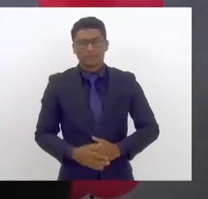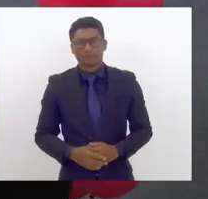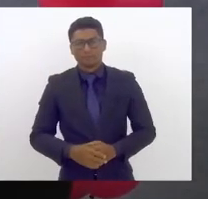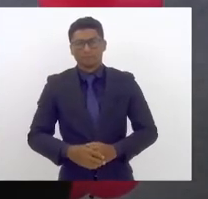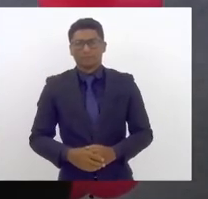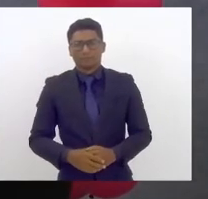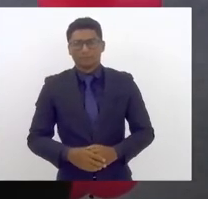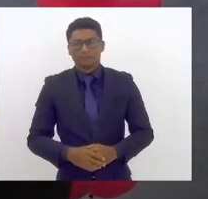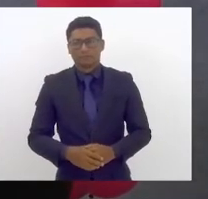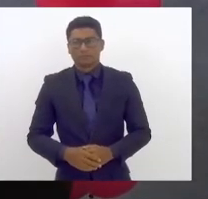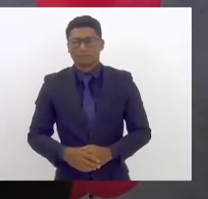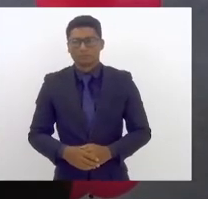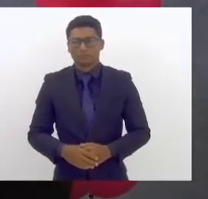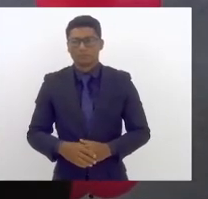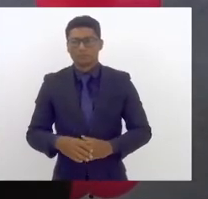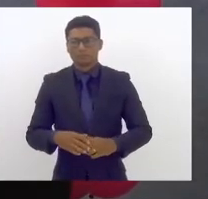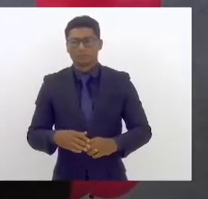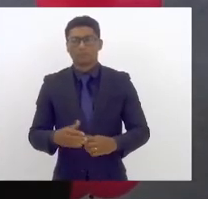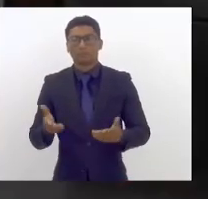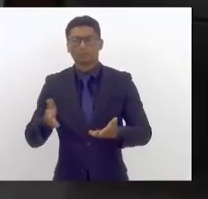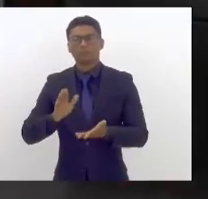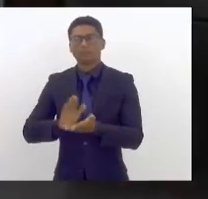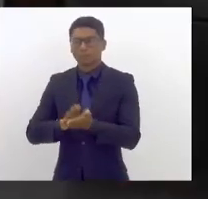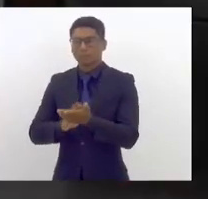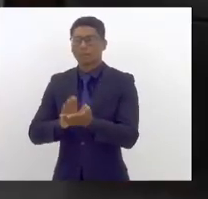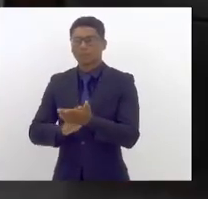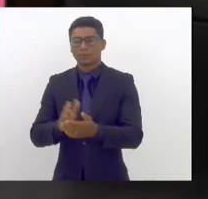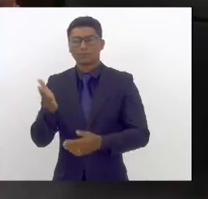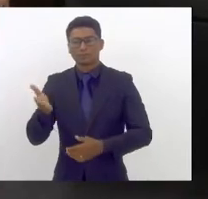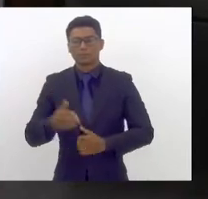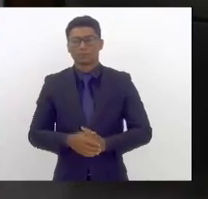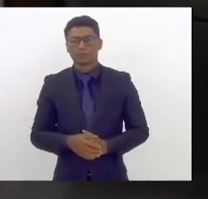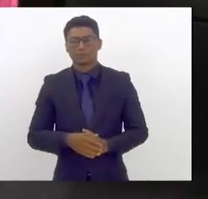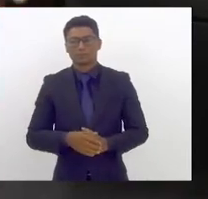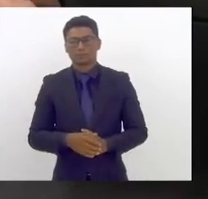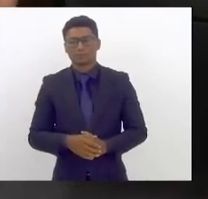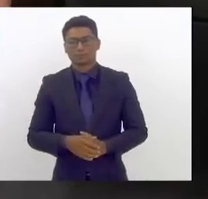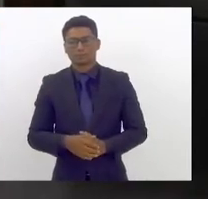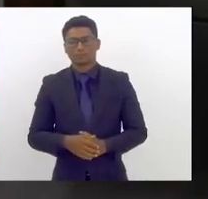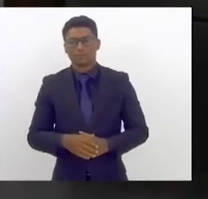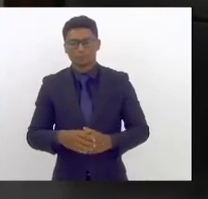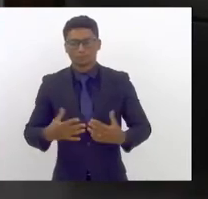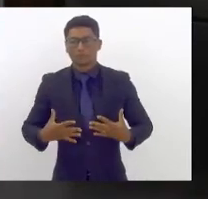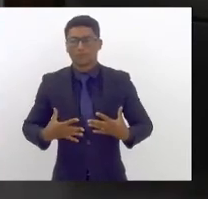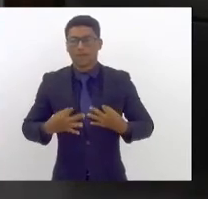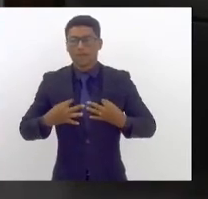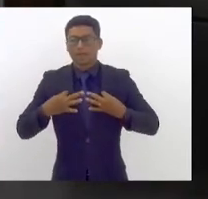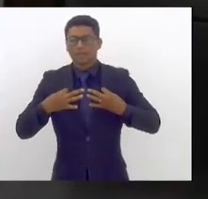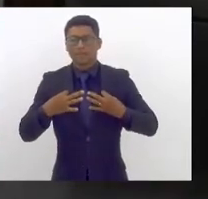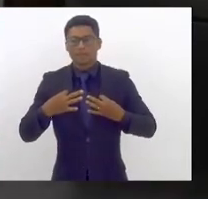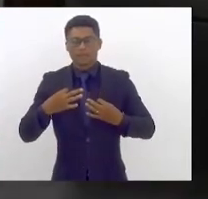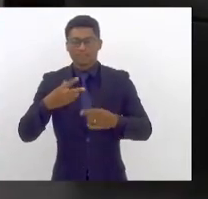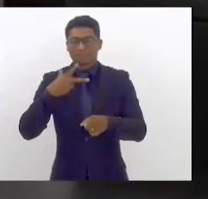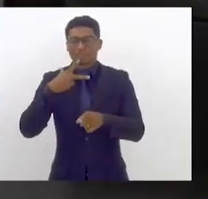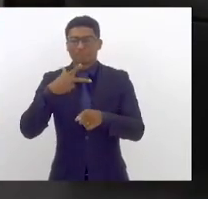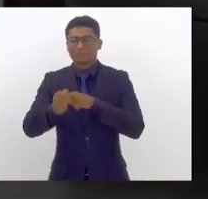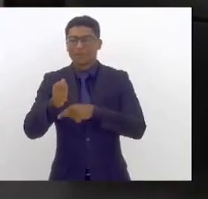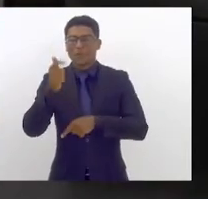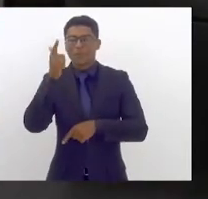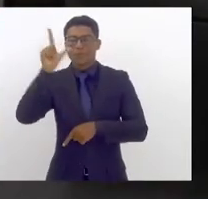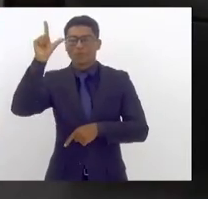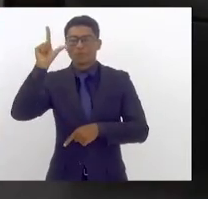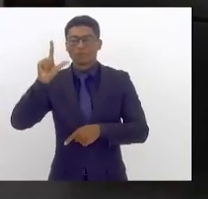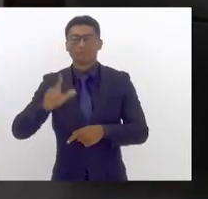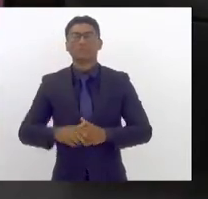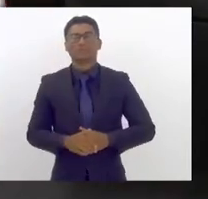quando se traz relatos de usuário Parabéns a você parabéns por vencer o câncer parabéns por vencer as